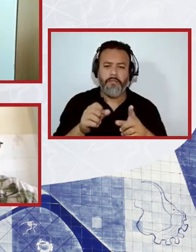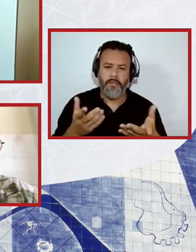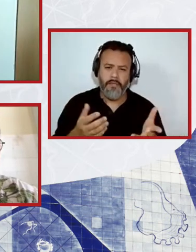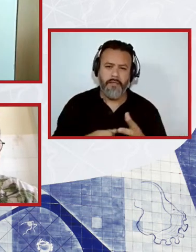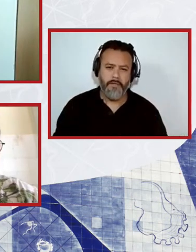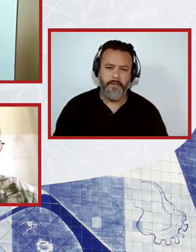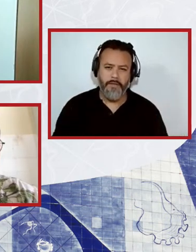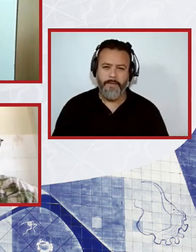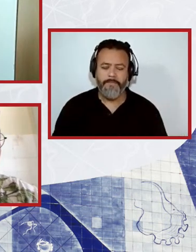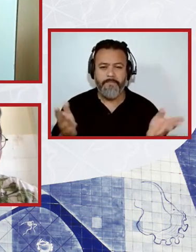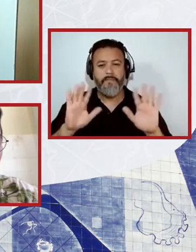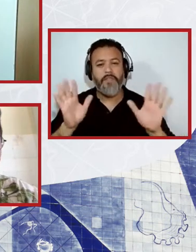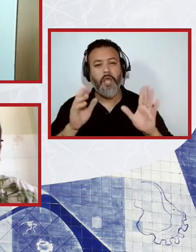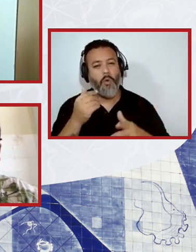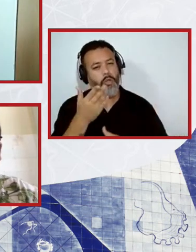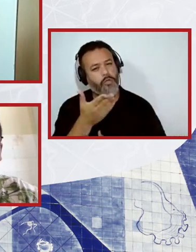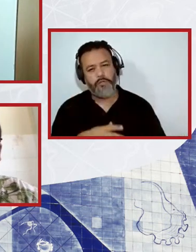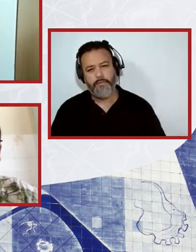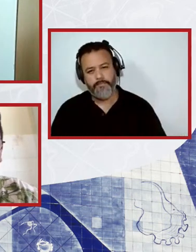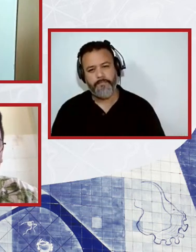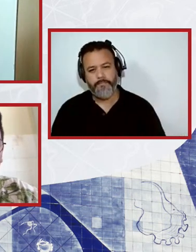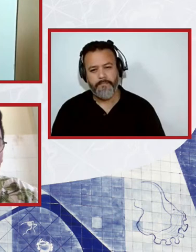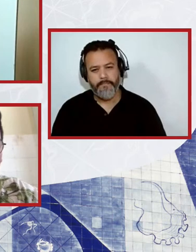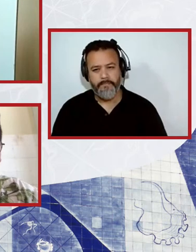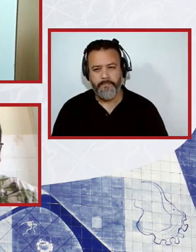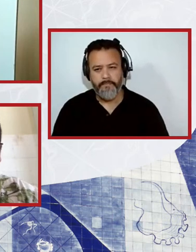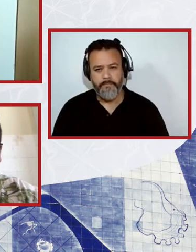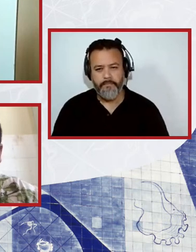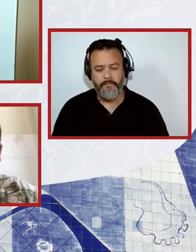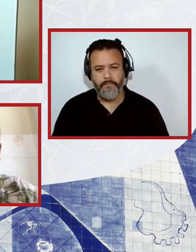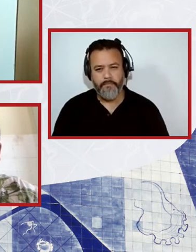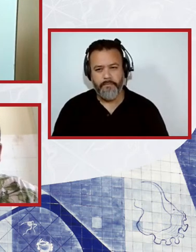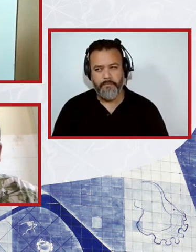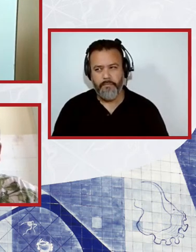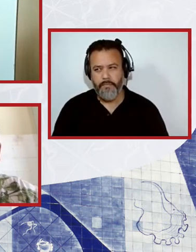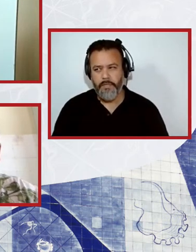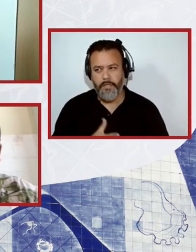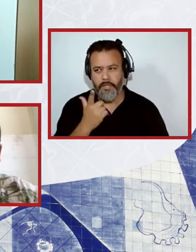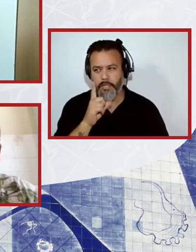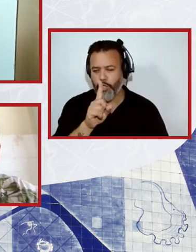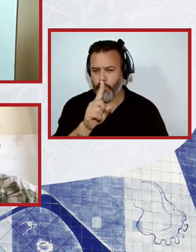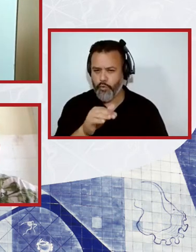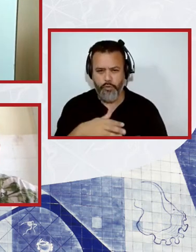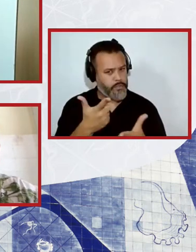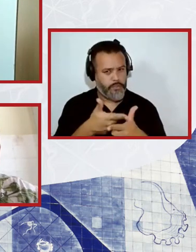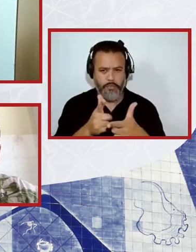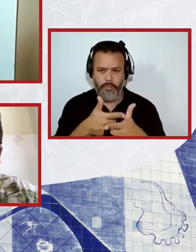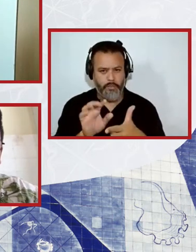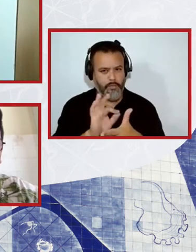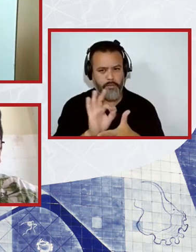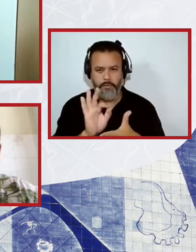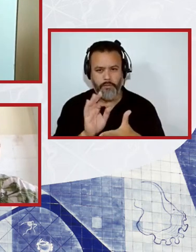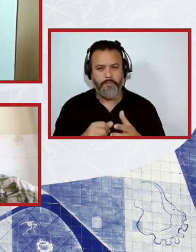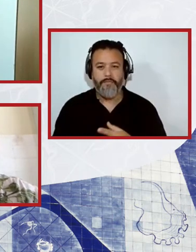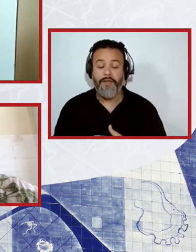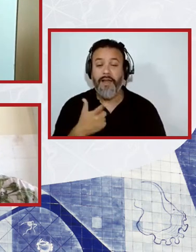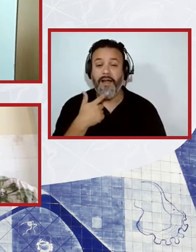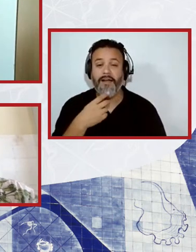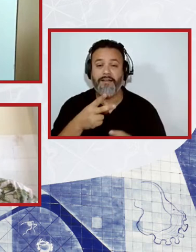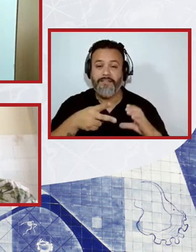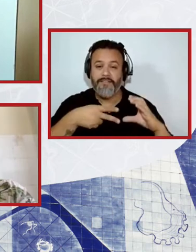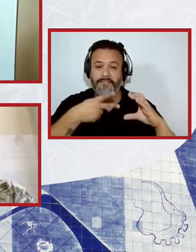também dar um alôzinho, mas seja como for, se não der, não tem problema não. Então, não tem câmera. É, não tem, né? Tudo